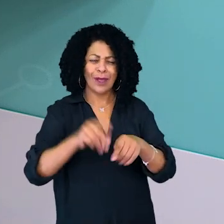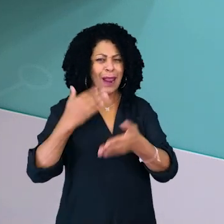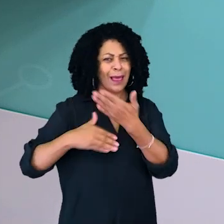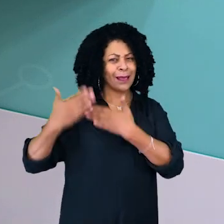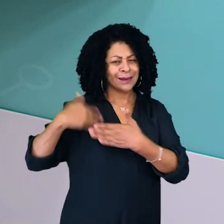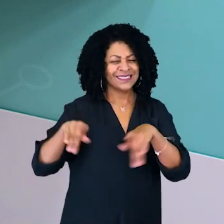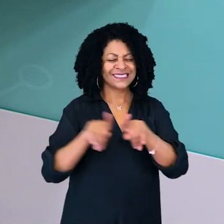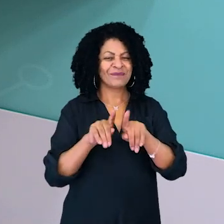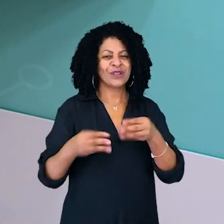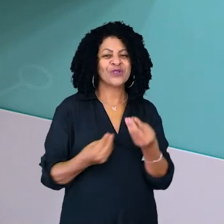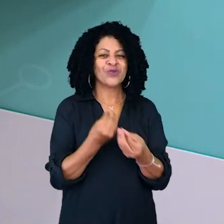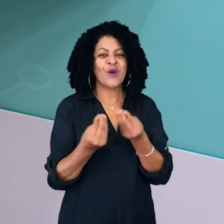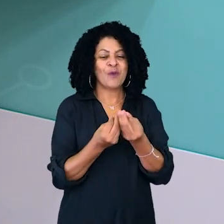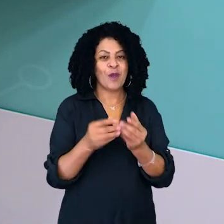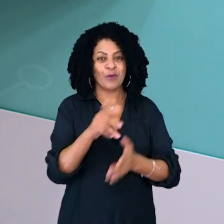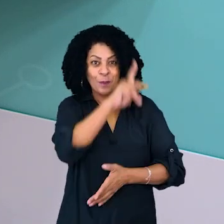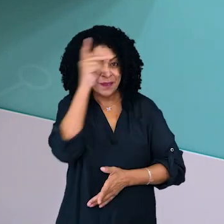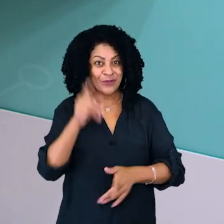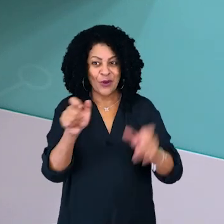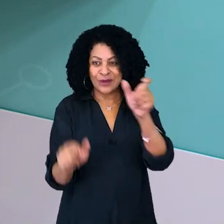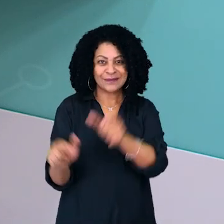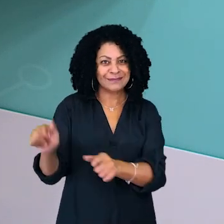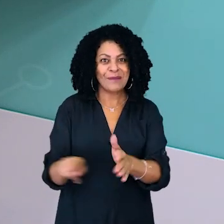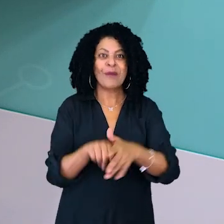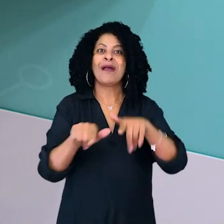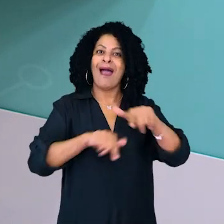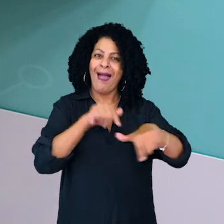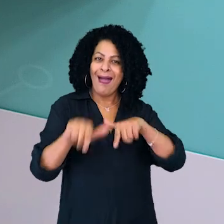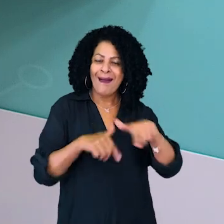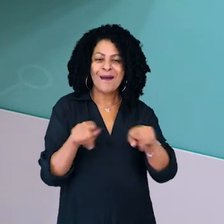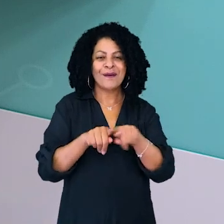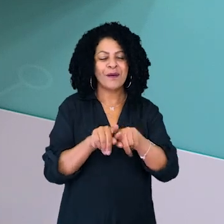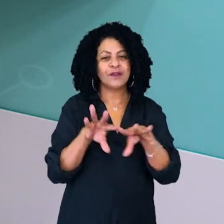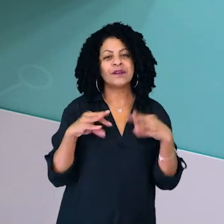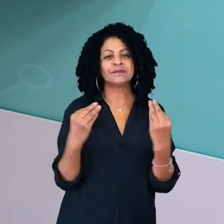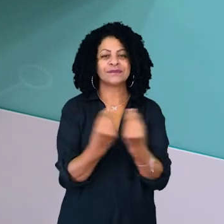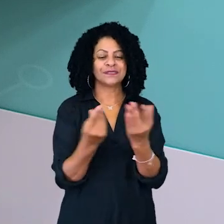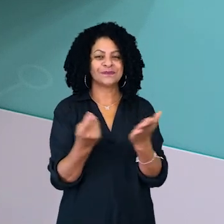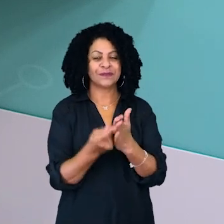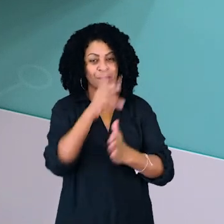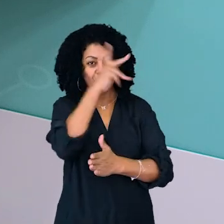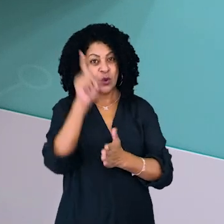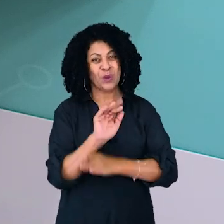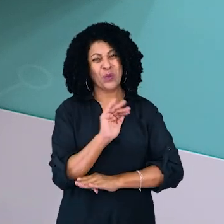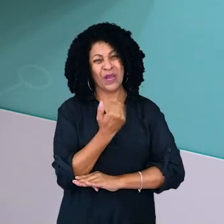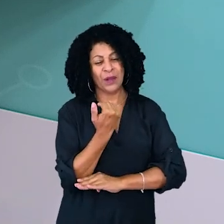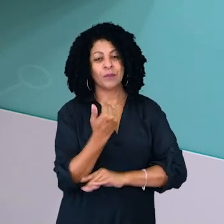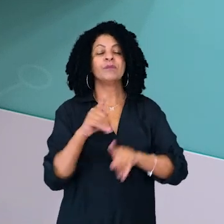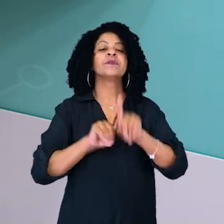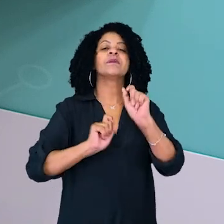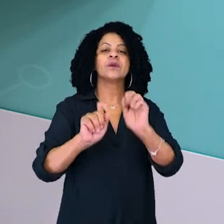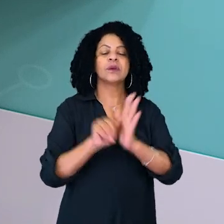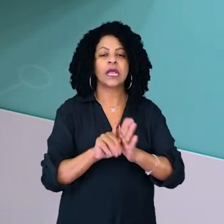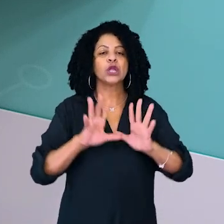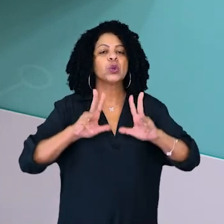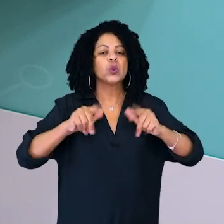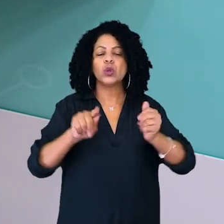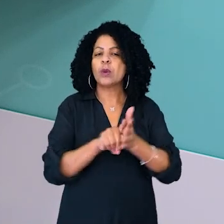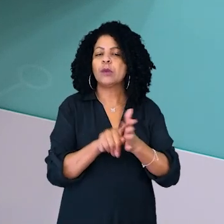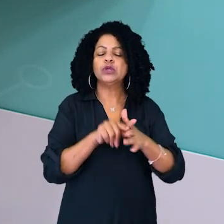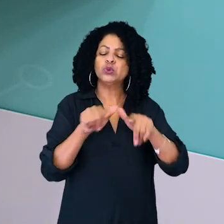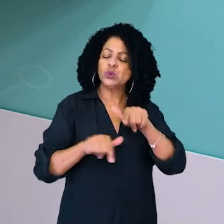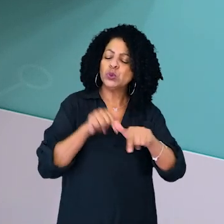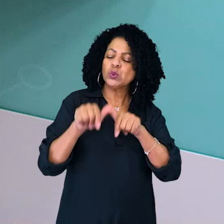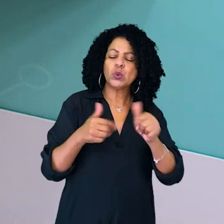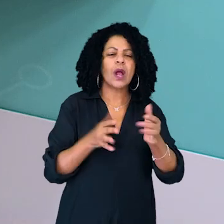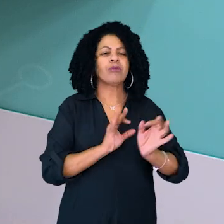solução conciliada entre entidades que representam os trabalhadores, familiares de vítimas e a Vale. Tudo está sendo conduzido pelo